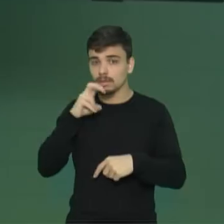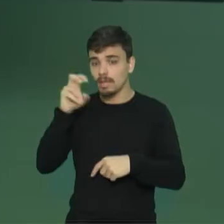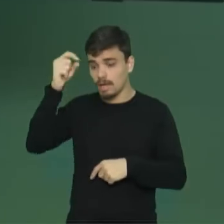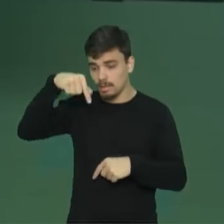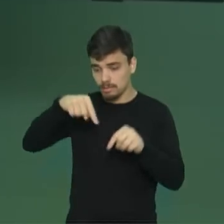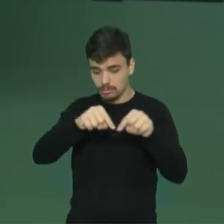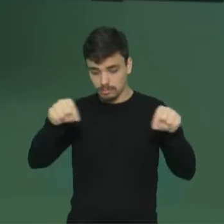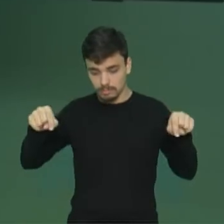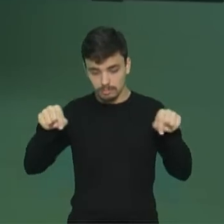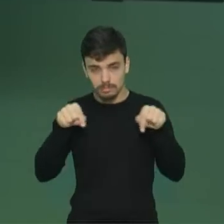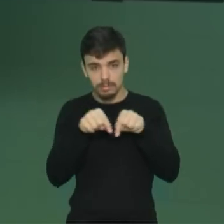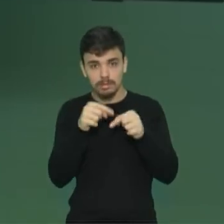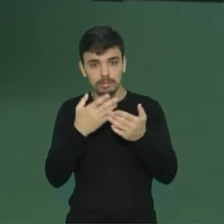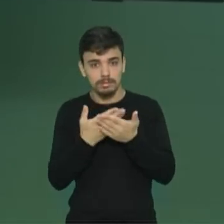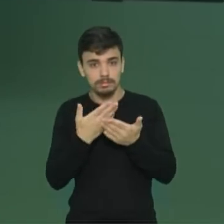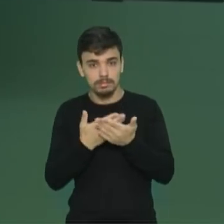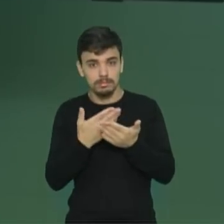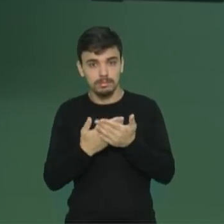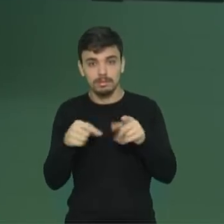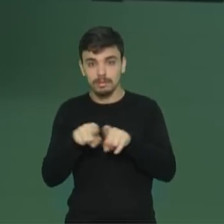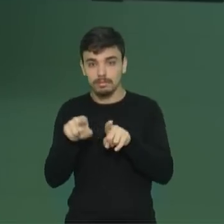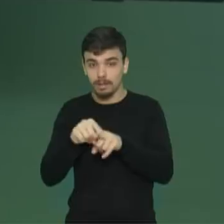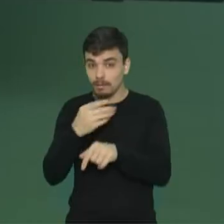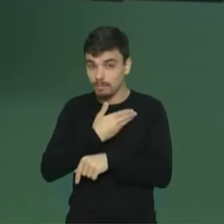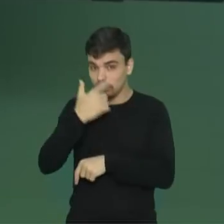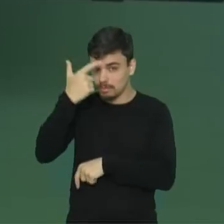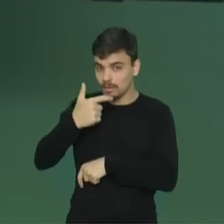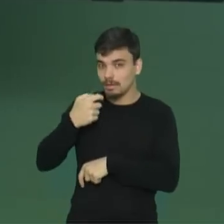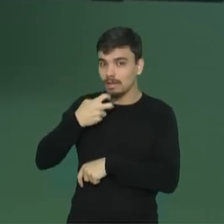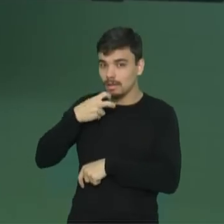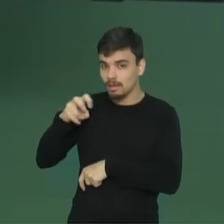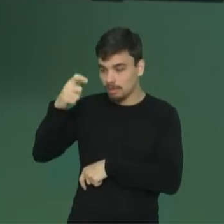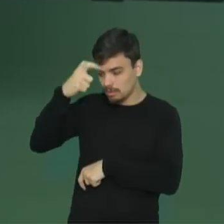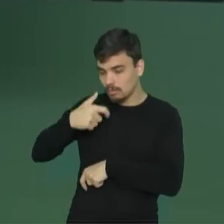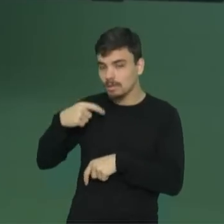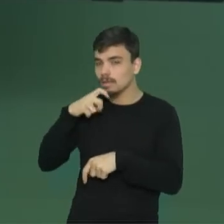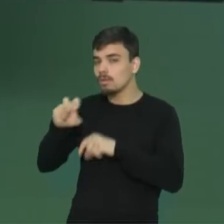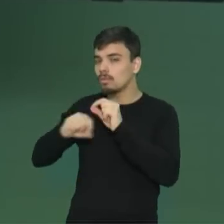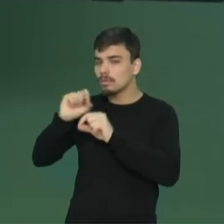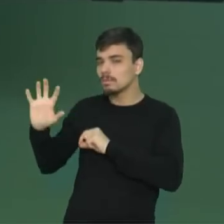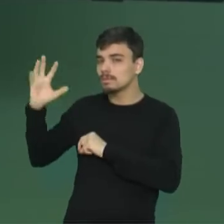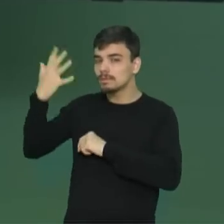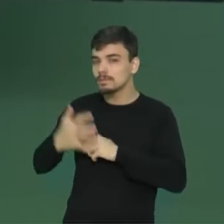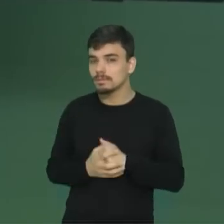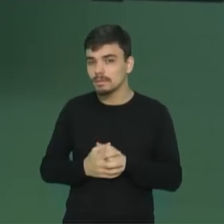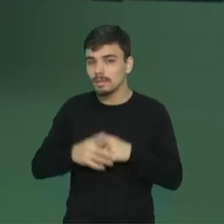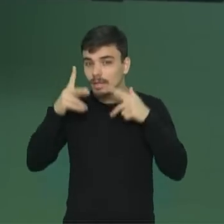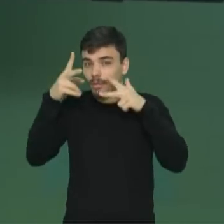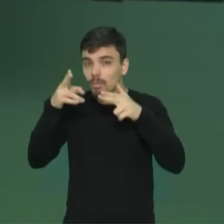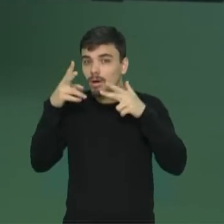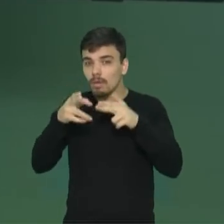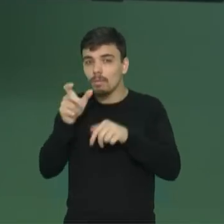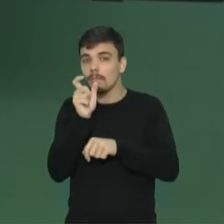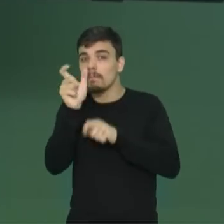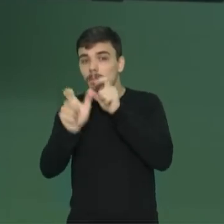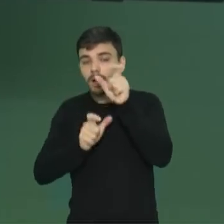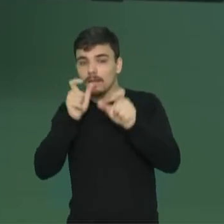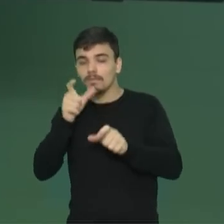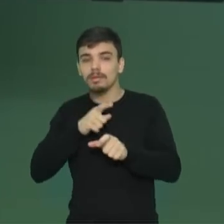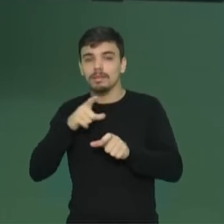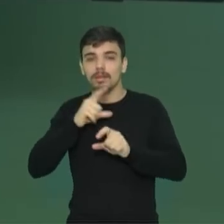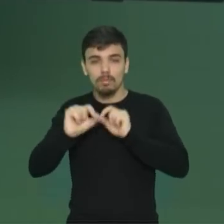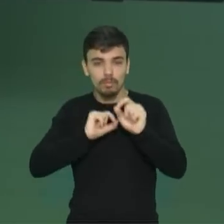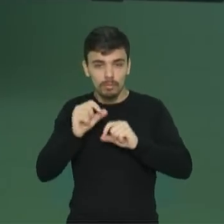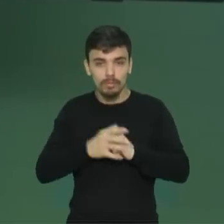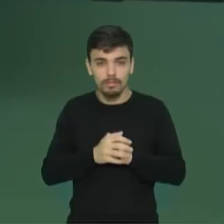sala, e o nosso amigo Cadu começar a gritar também, a mesma palavra vai sair um